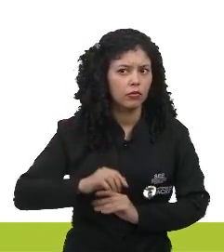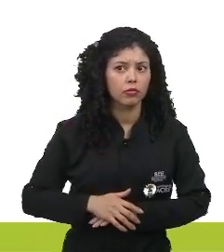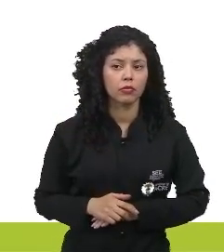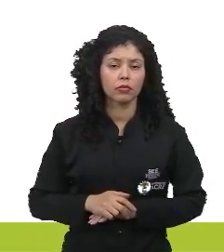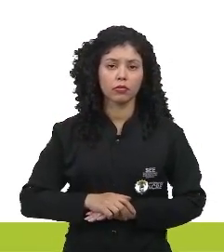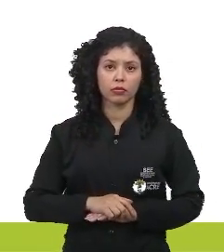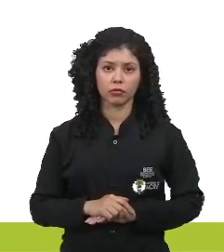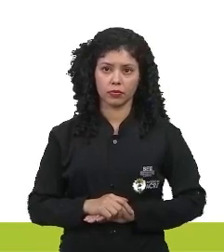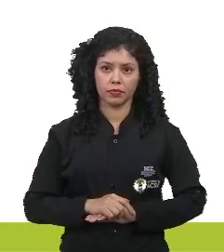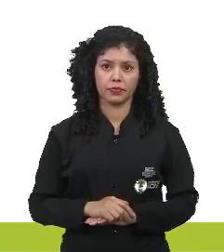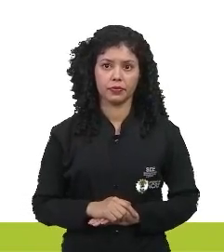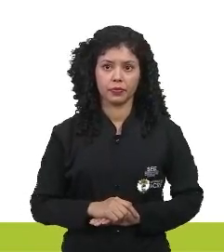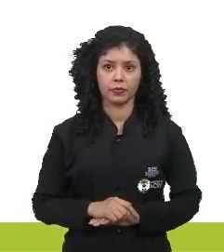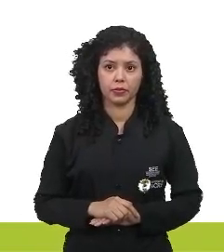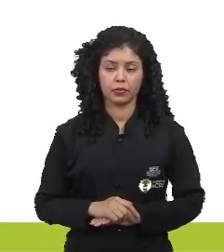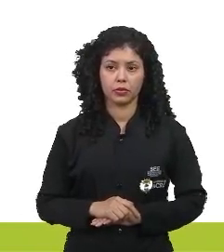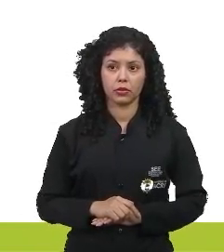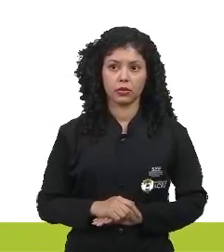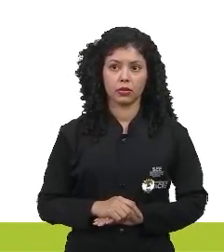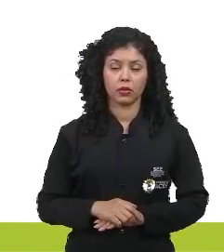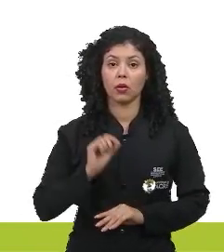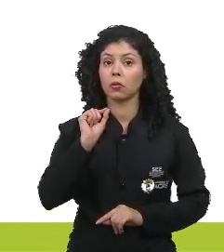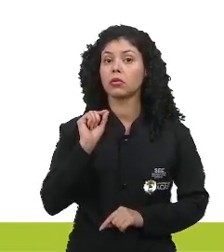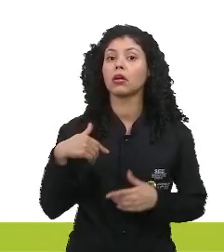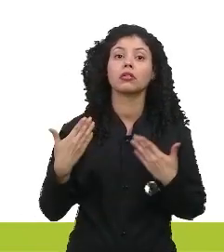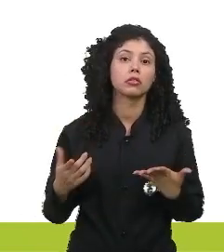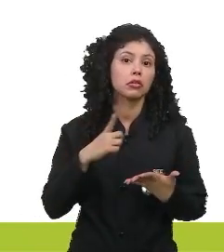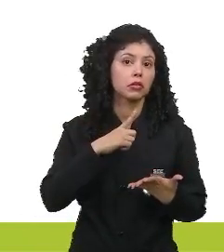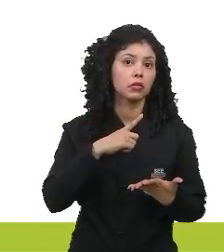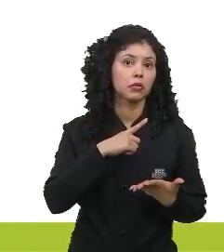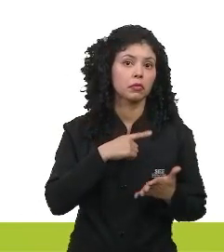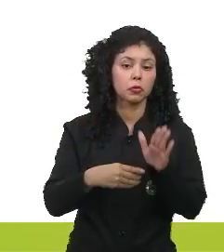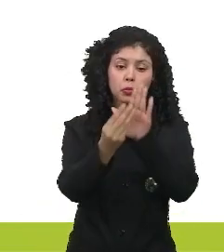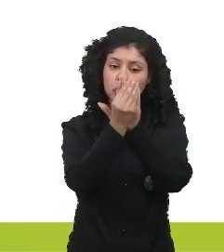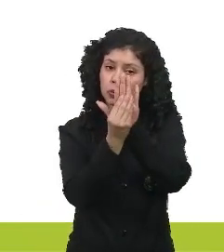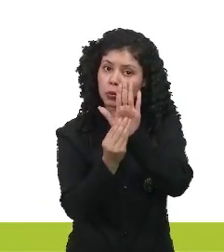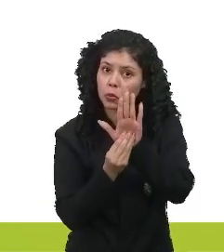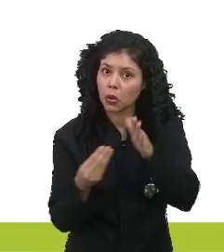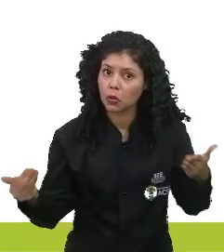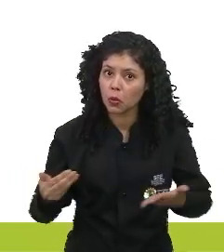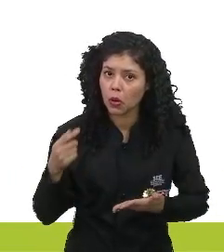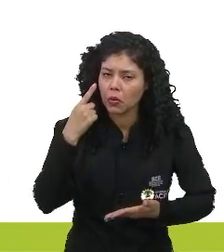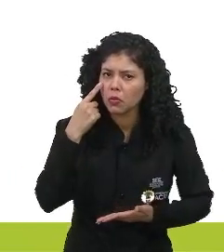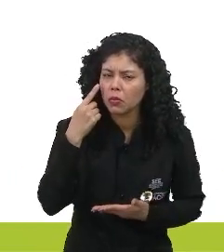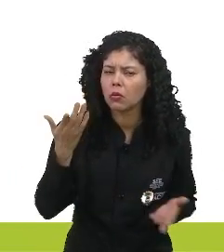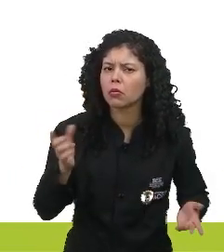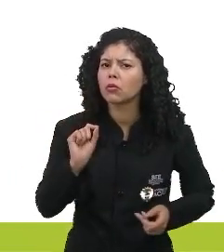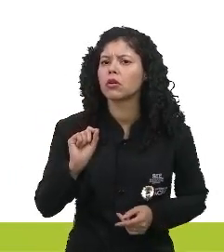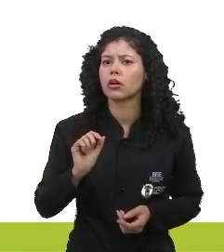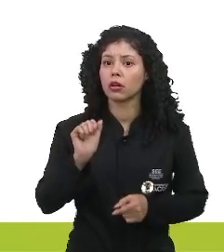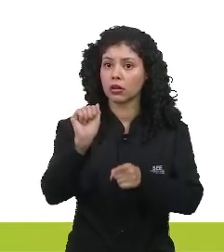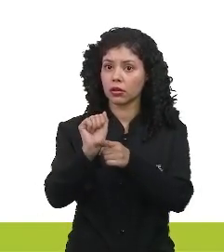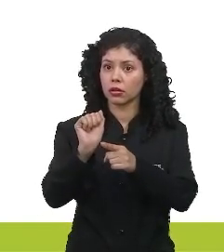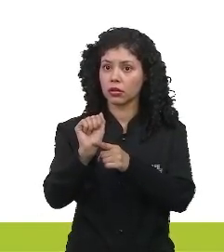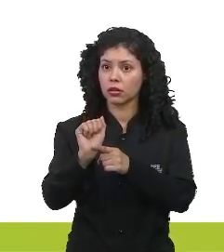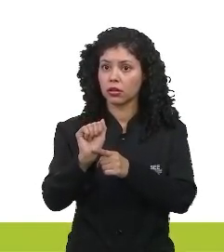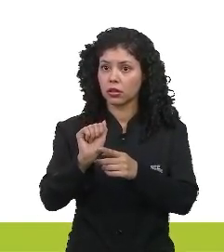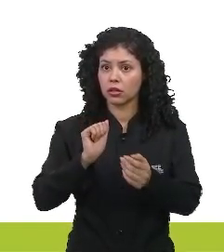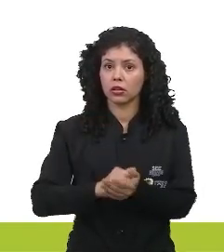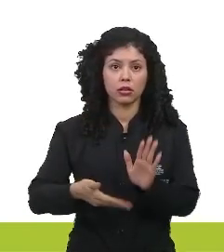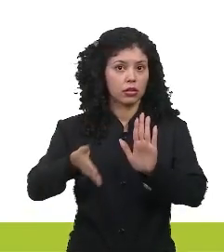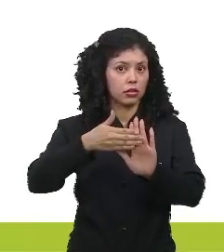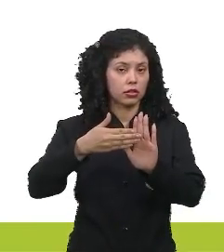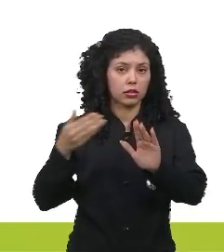apresentada foi fatores que levaram à promulgação da lei. Vimos isso agora há pouco, viu, gente? A, o abandono